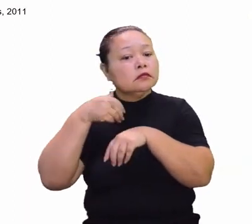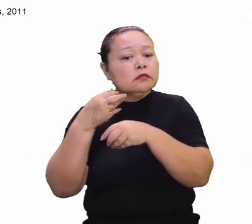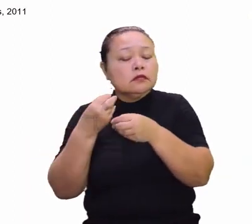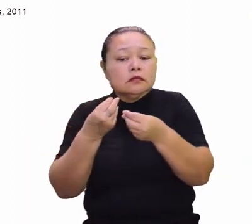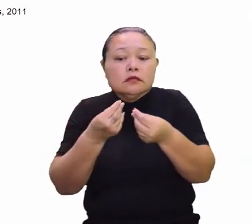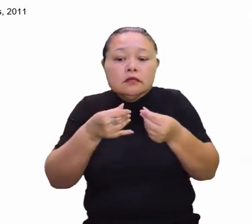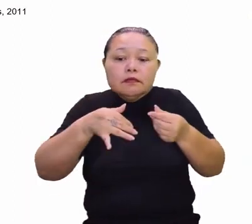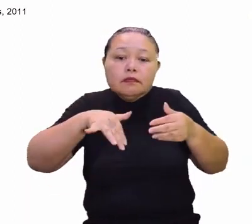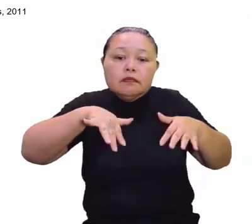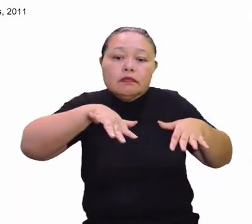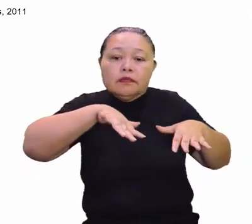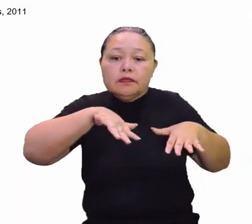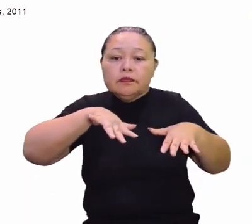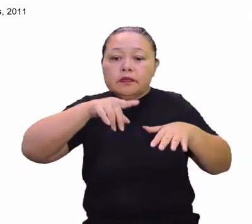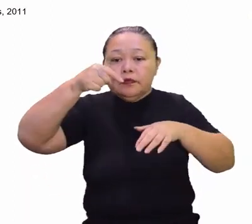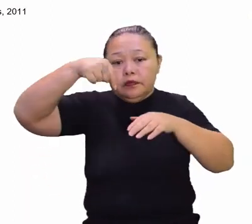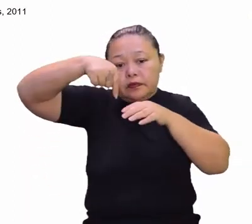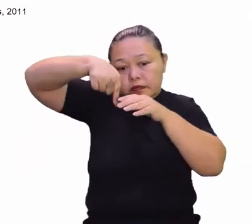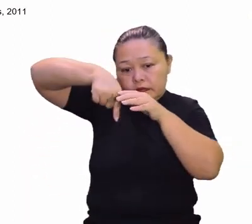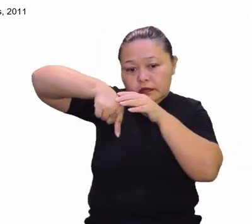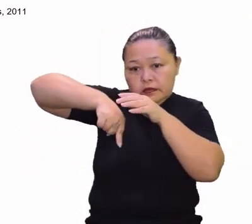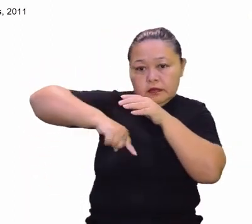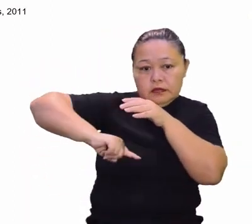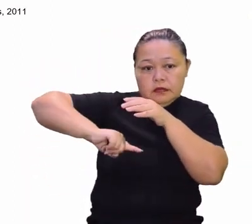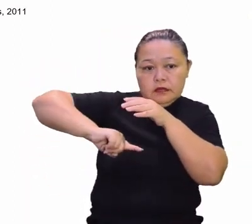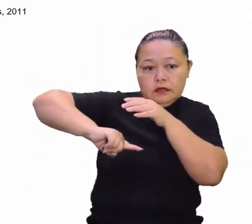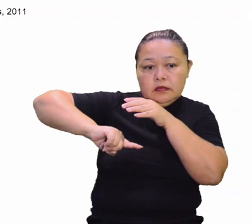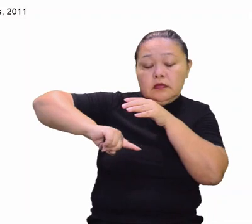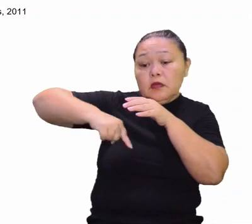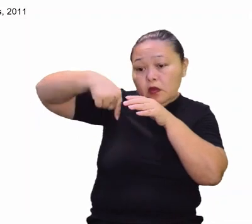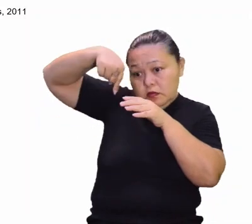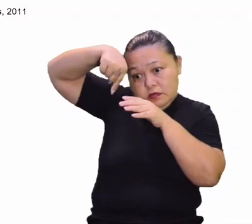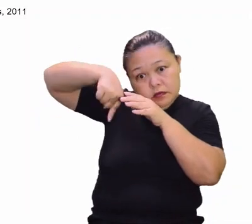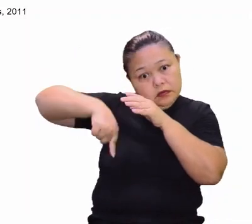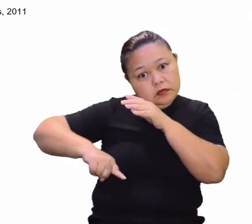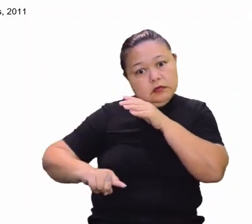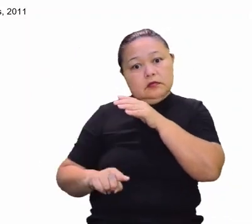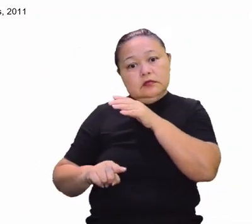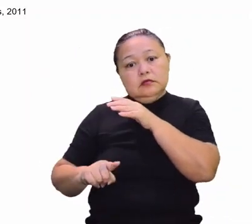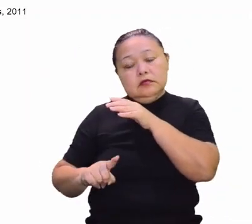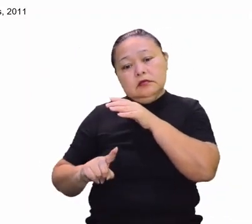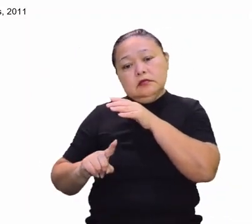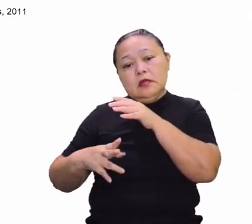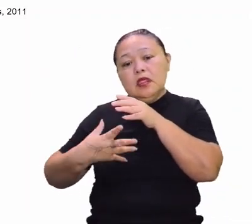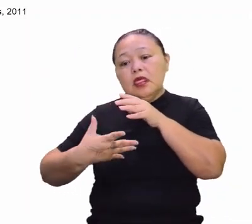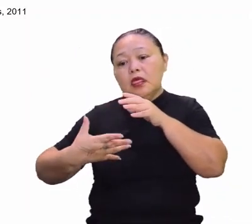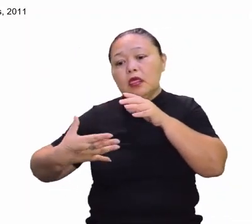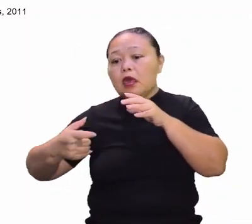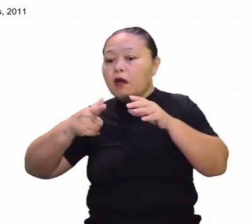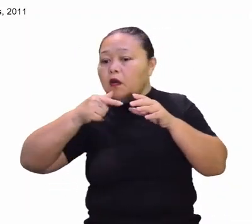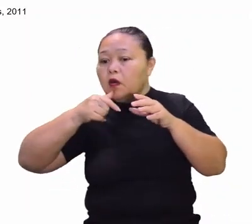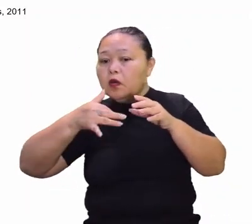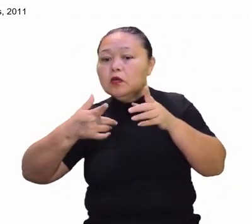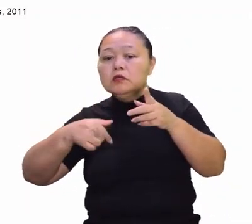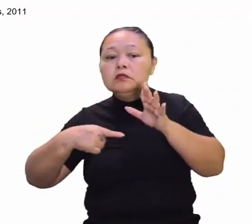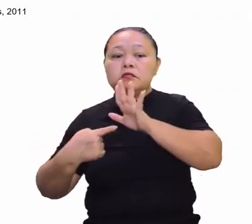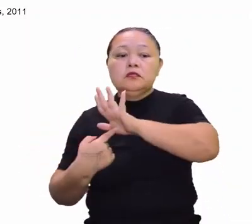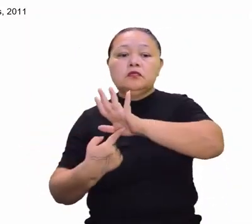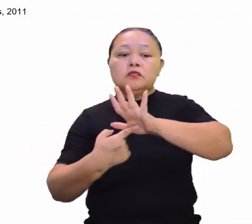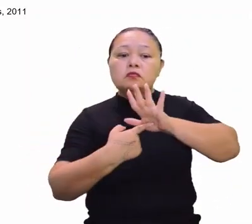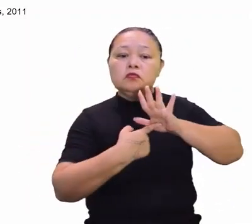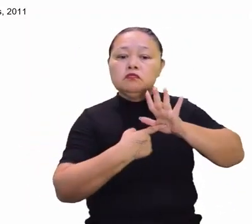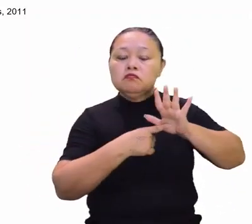bem temperizados, profundos ou muito profundos, bem drenados e